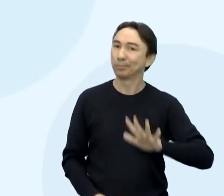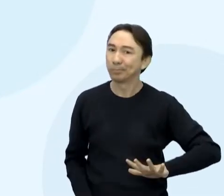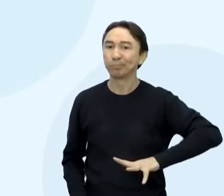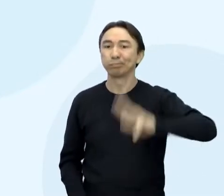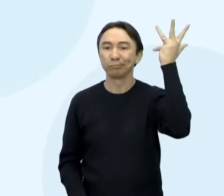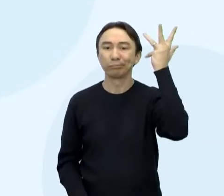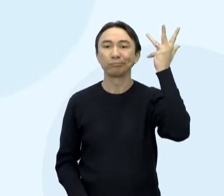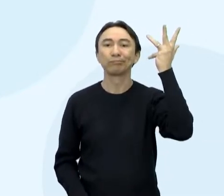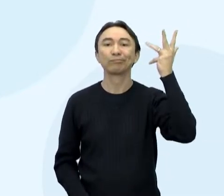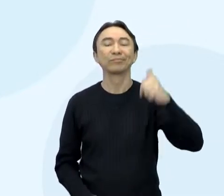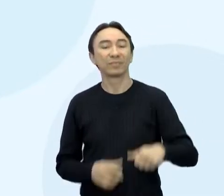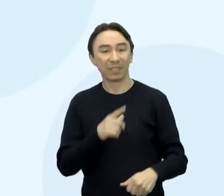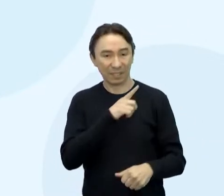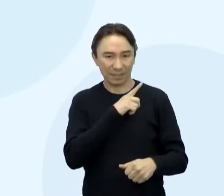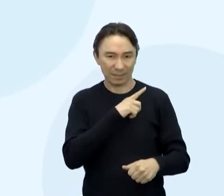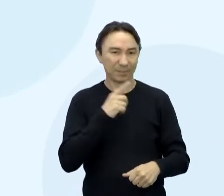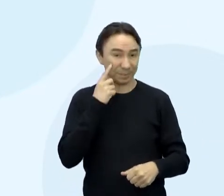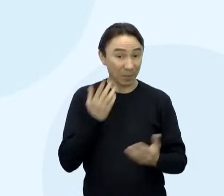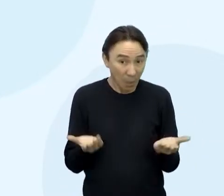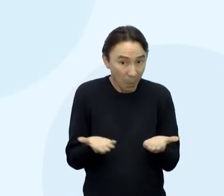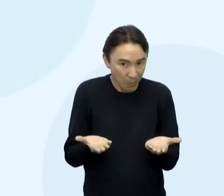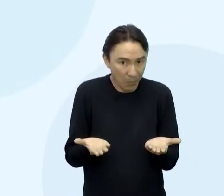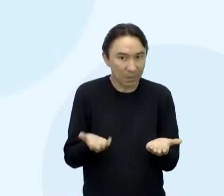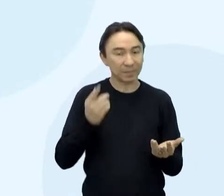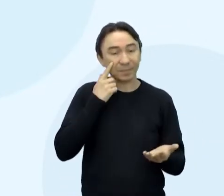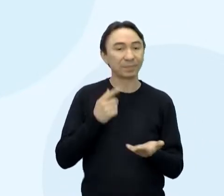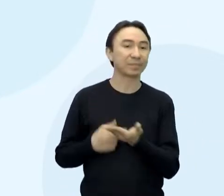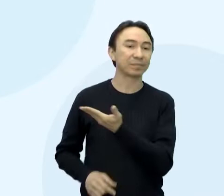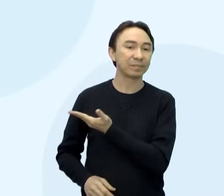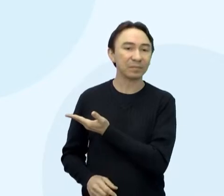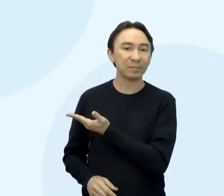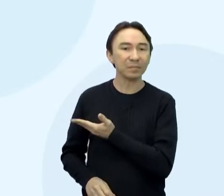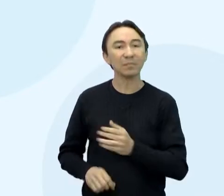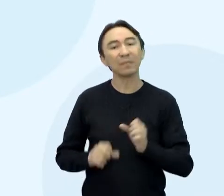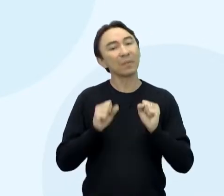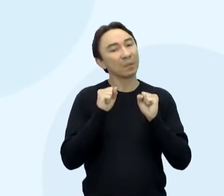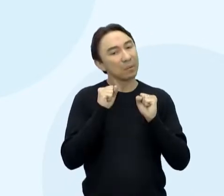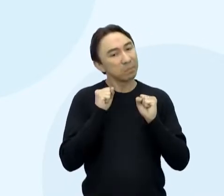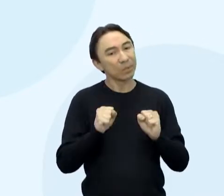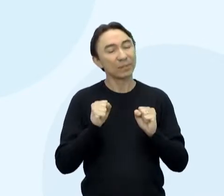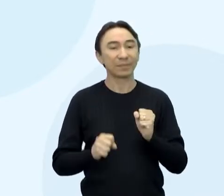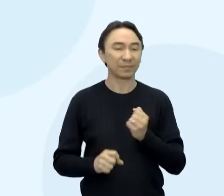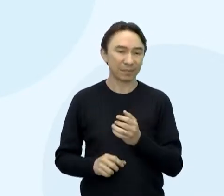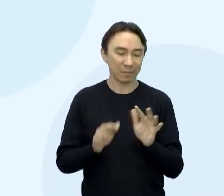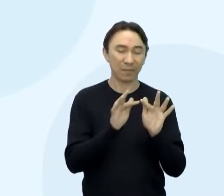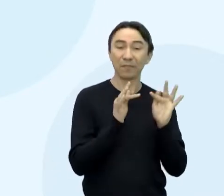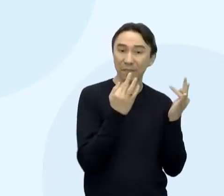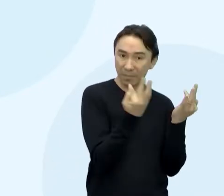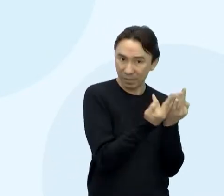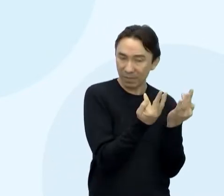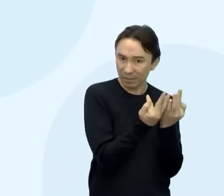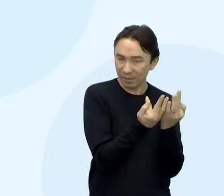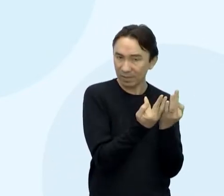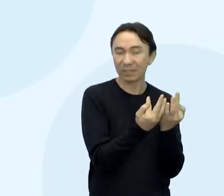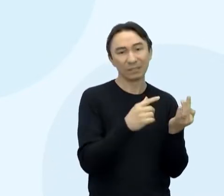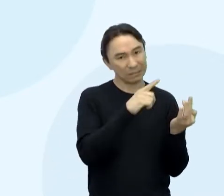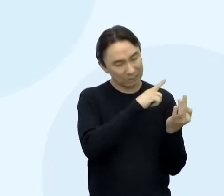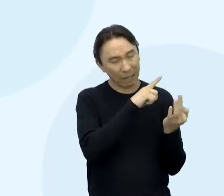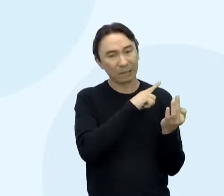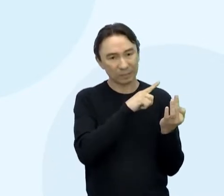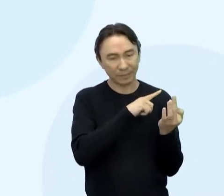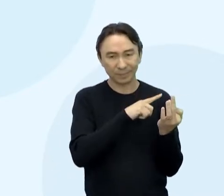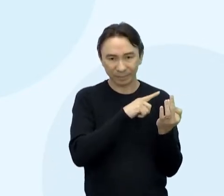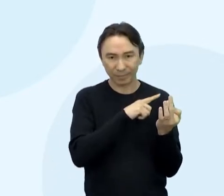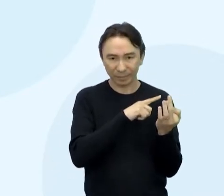E aqui estou colocando para vocês, né, uma possível, né, família que apresenta então